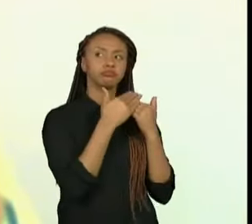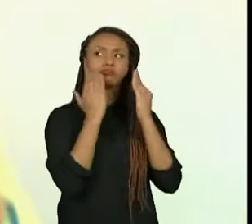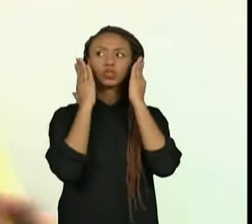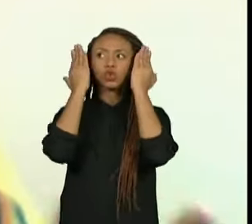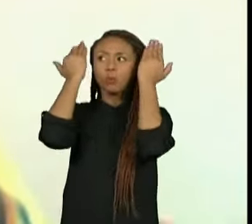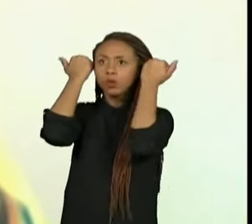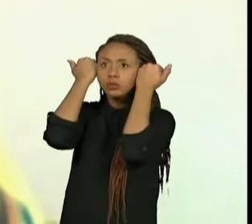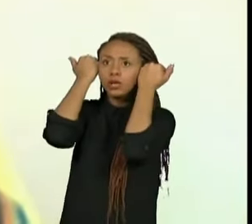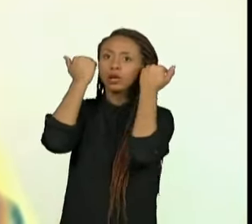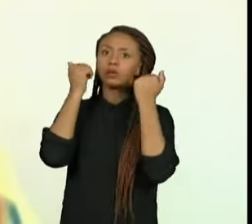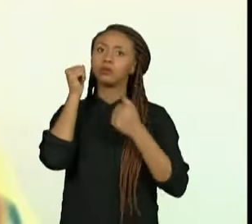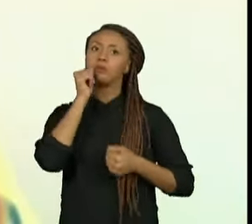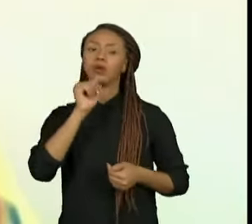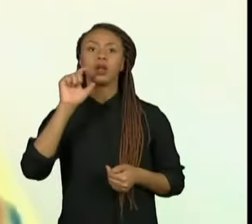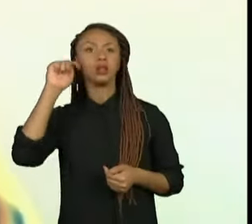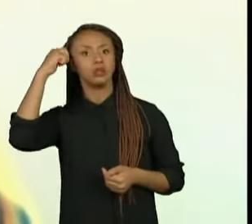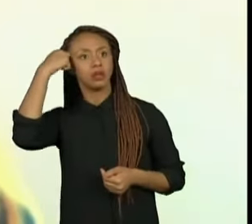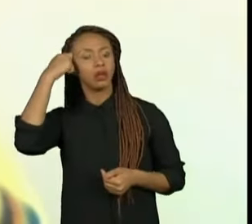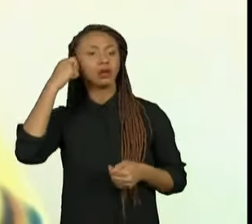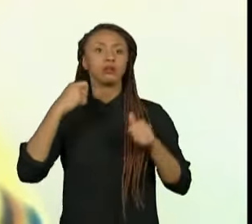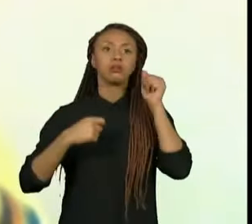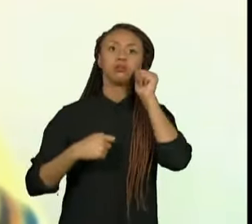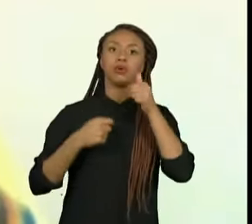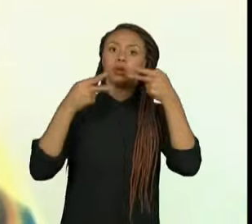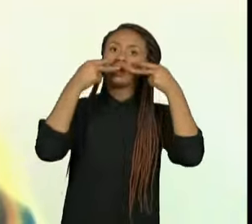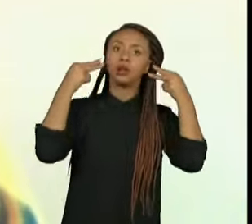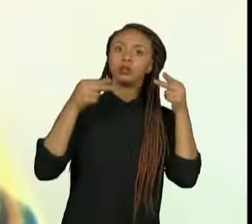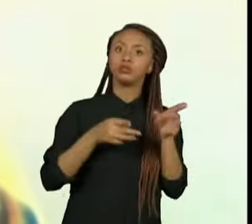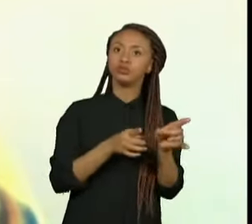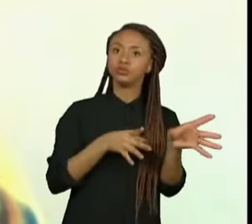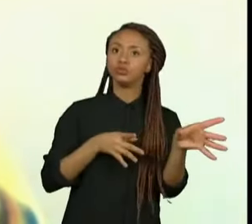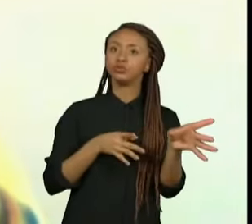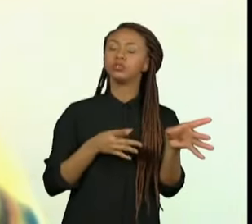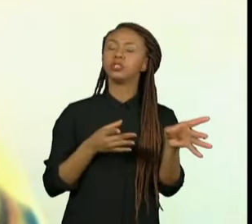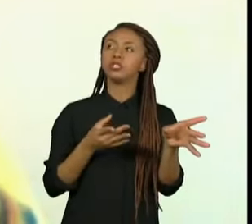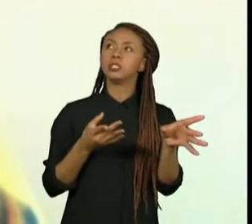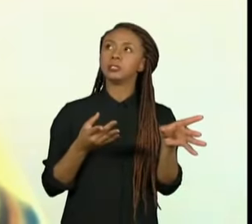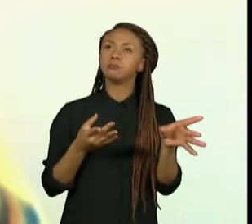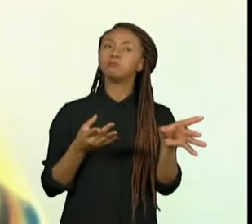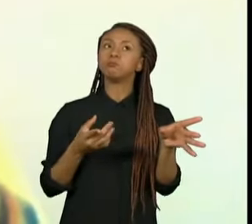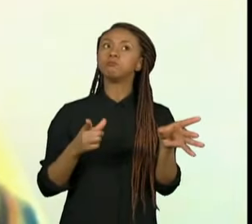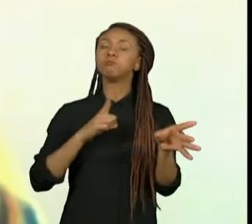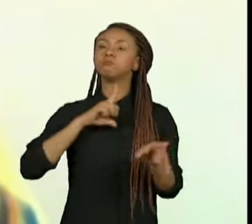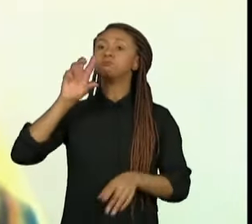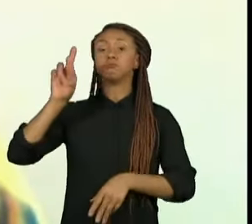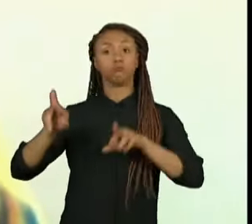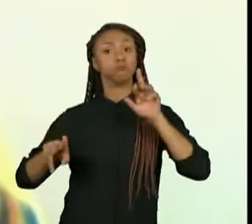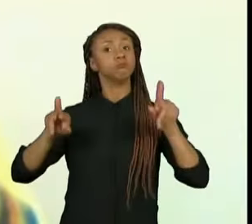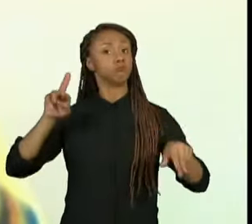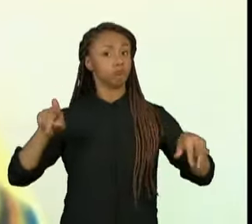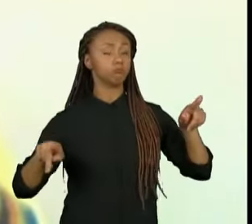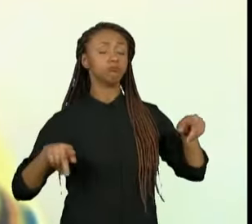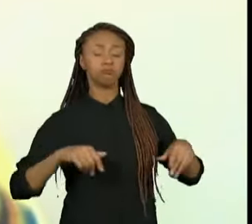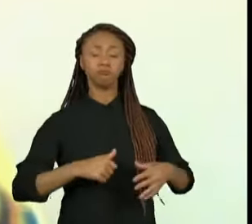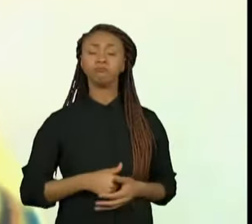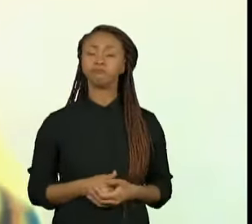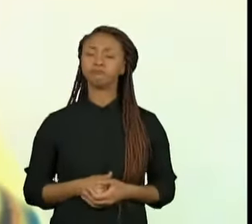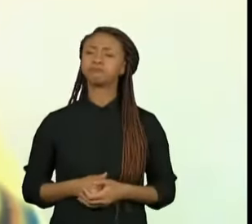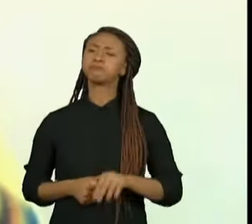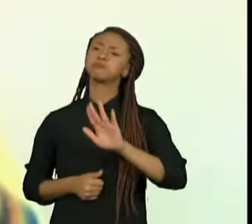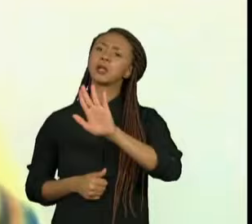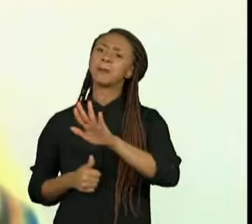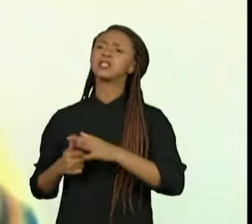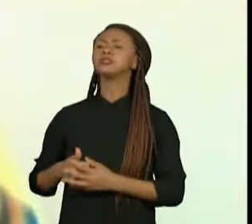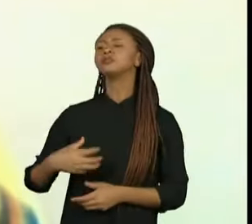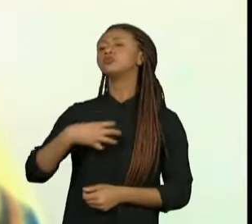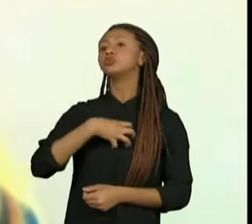mulheres negras, para as mulheres indígenas, elas diferenciam. Ora, se a escrita